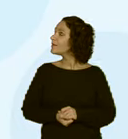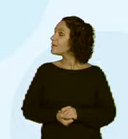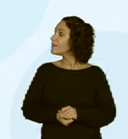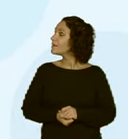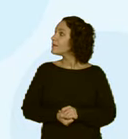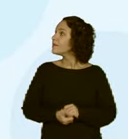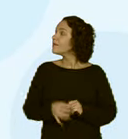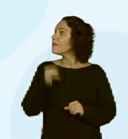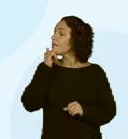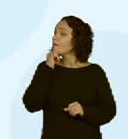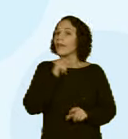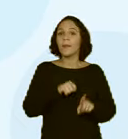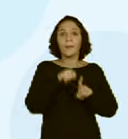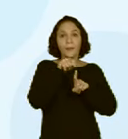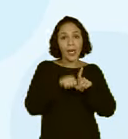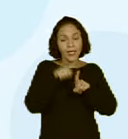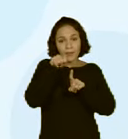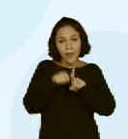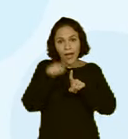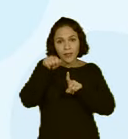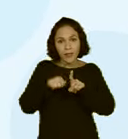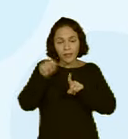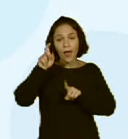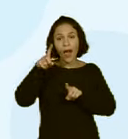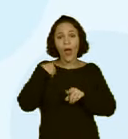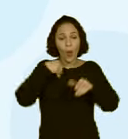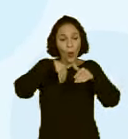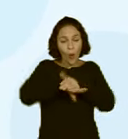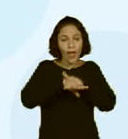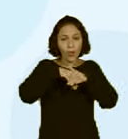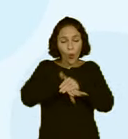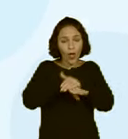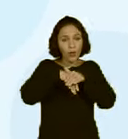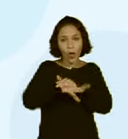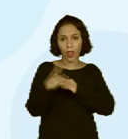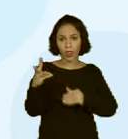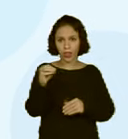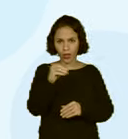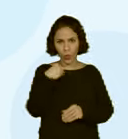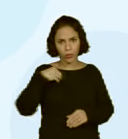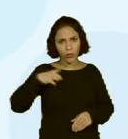R$300 todos os meses, né? R$300, eu tenho